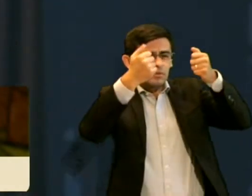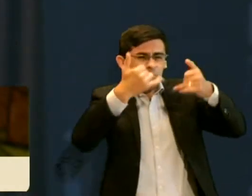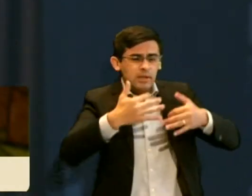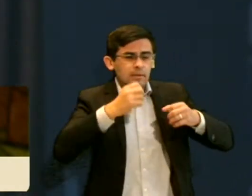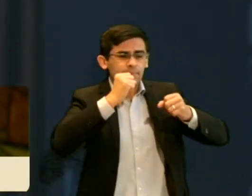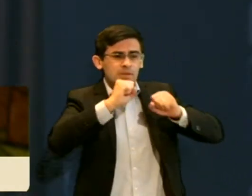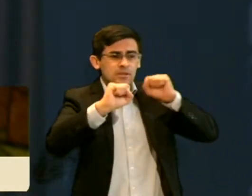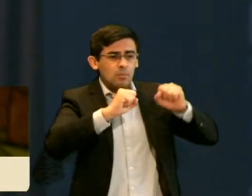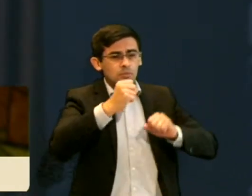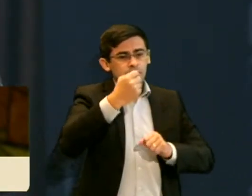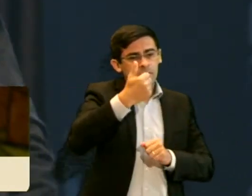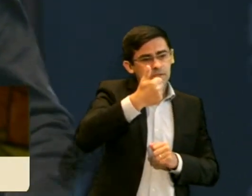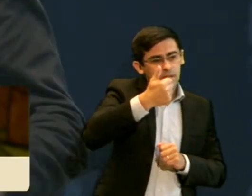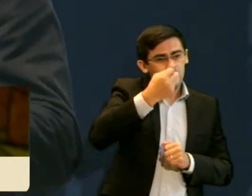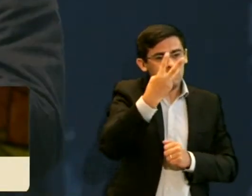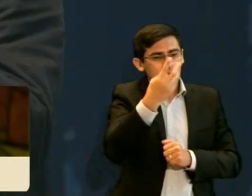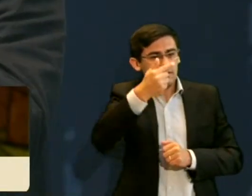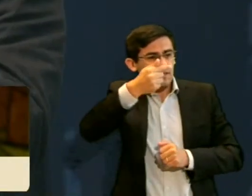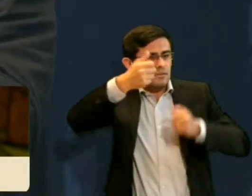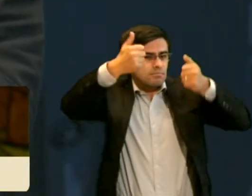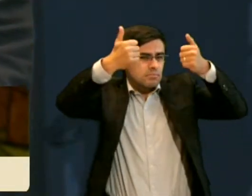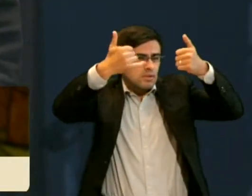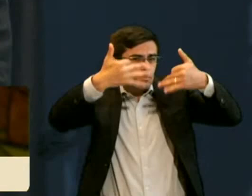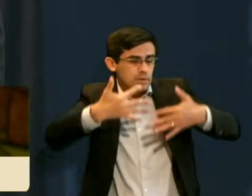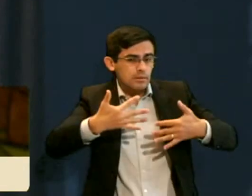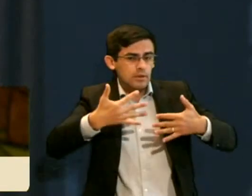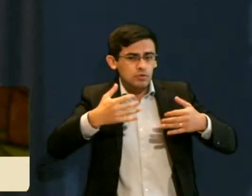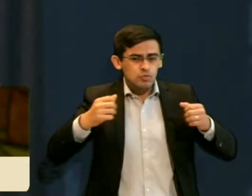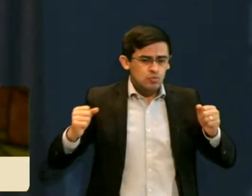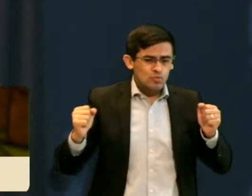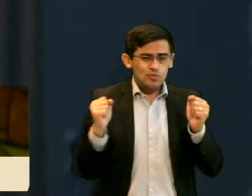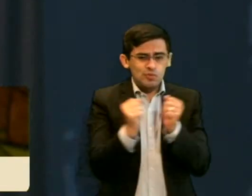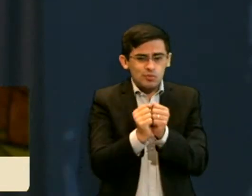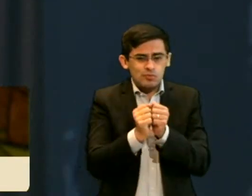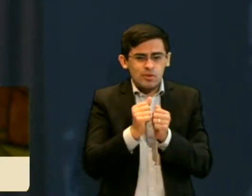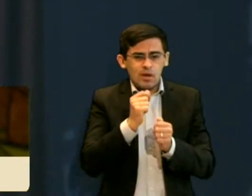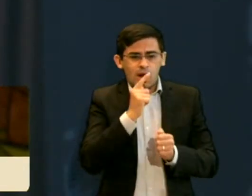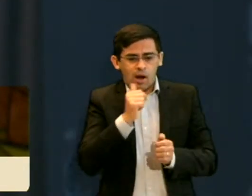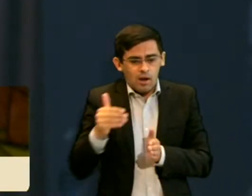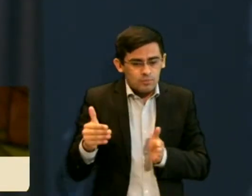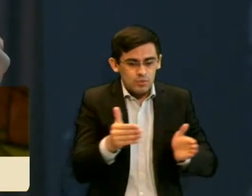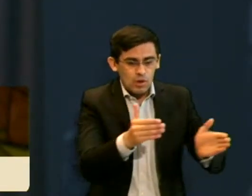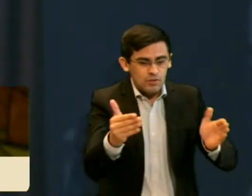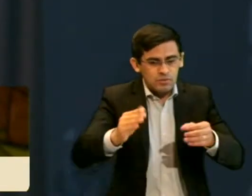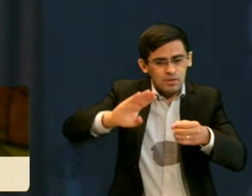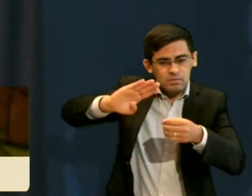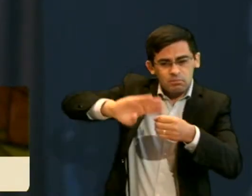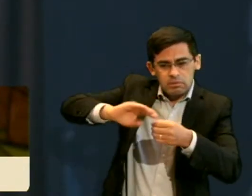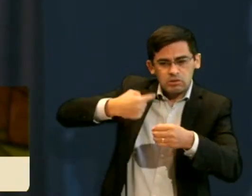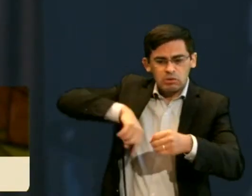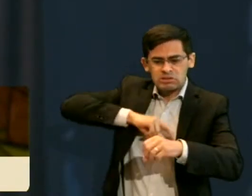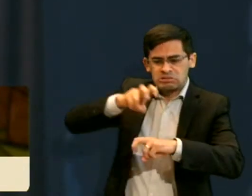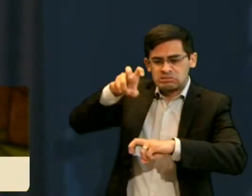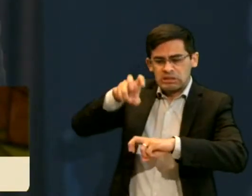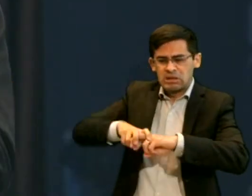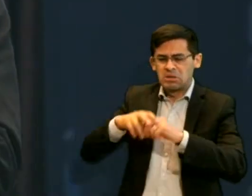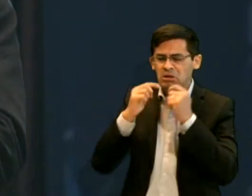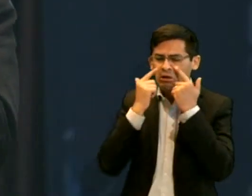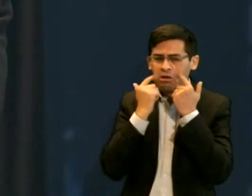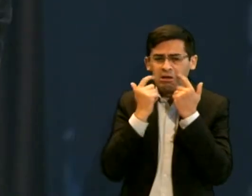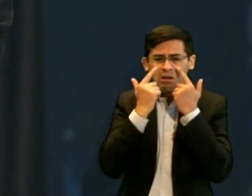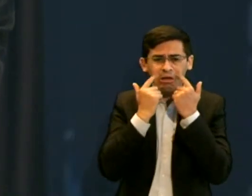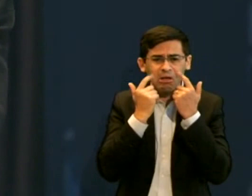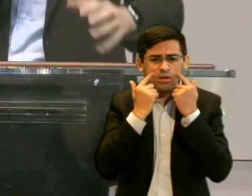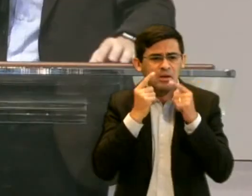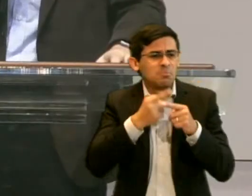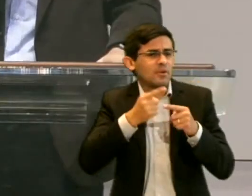mostra essa realidade. Ele diz assim: junto aos rios da Babilônia, sentamos e choramos, ao